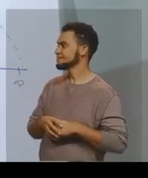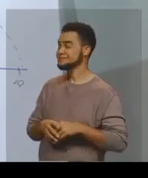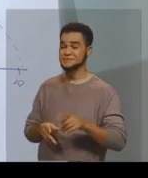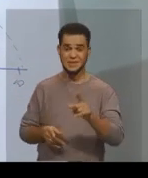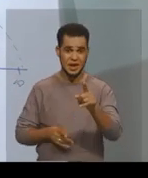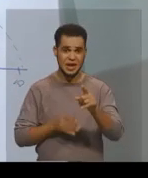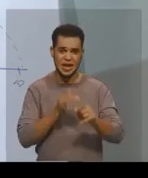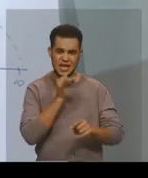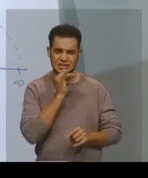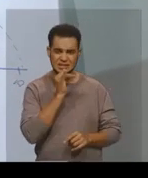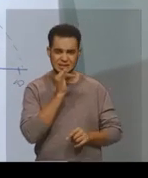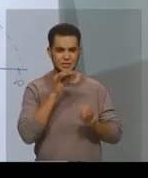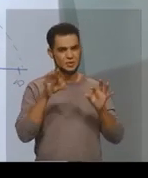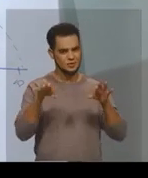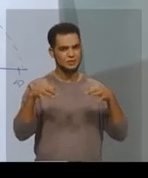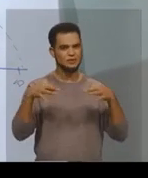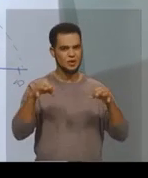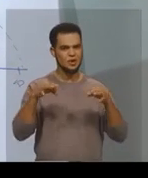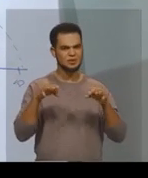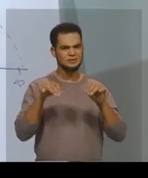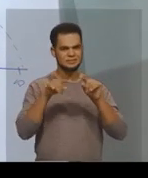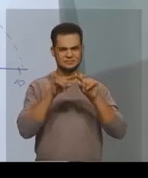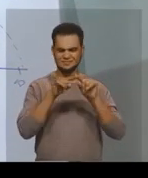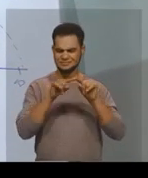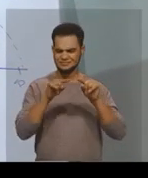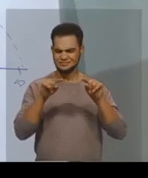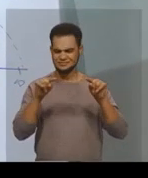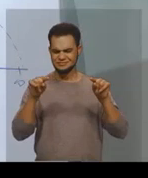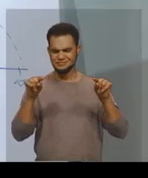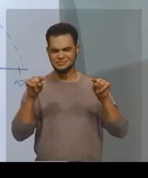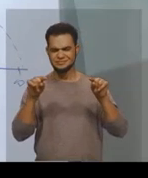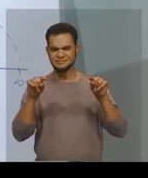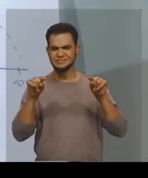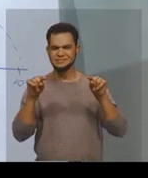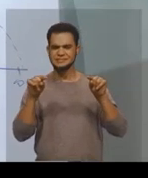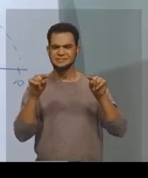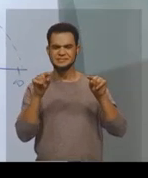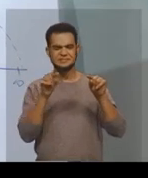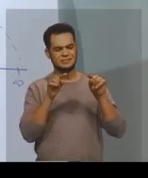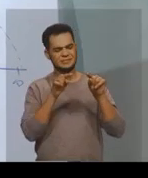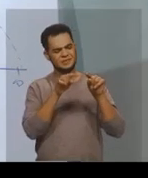folha. Esse cantinho aqui, ó,